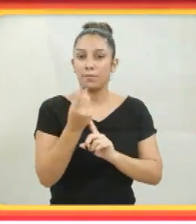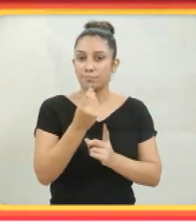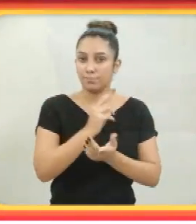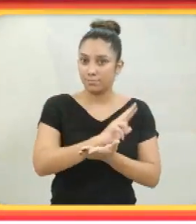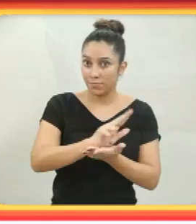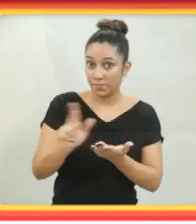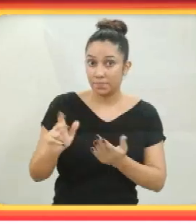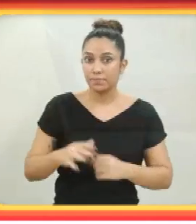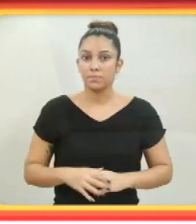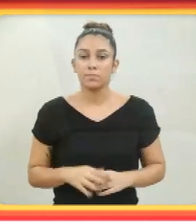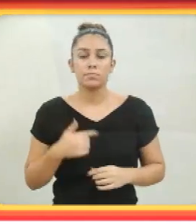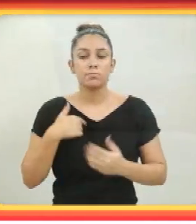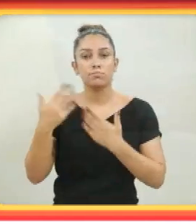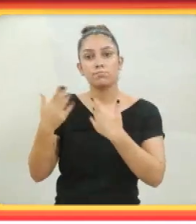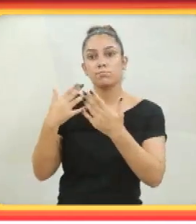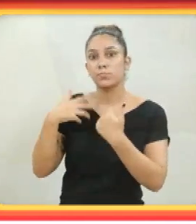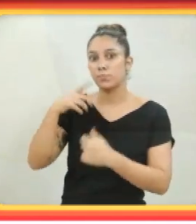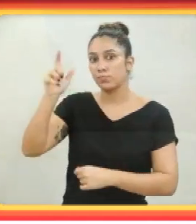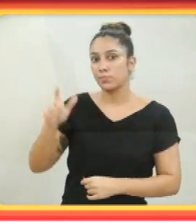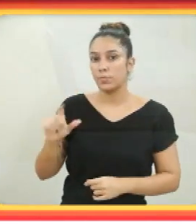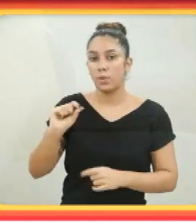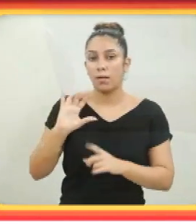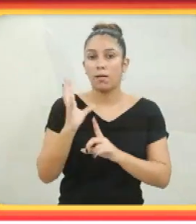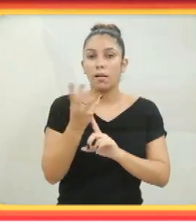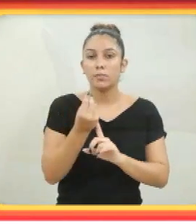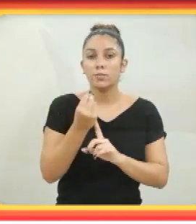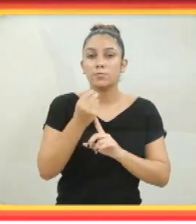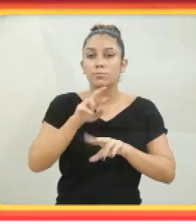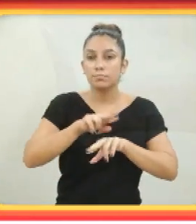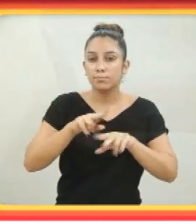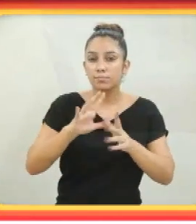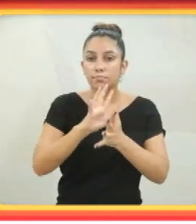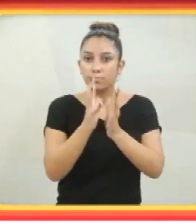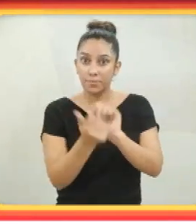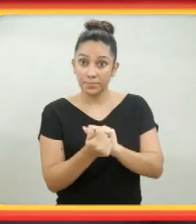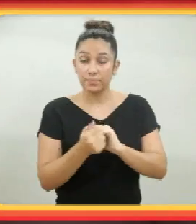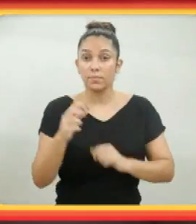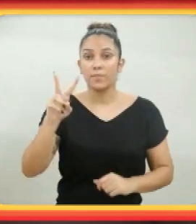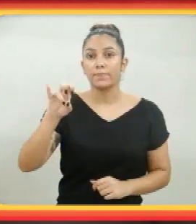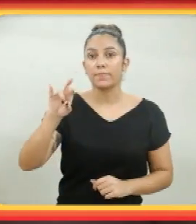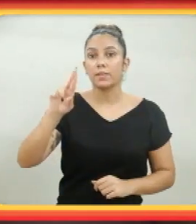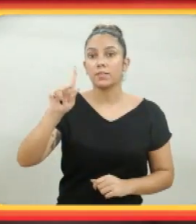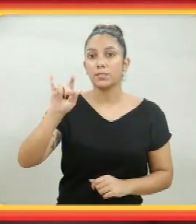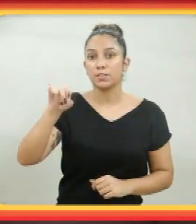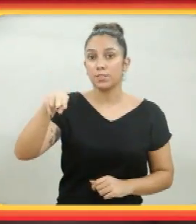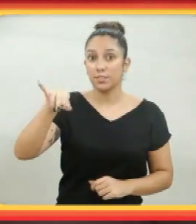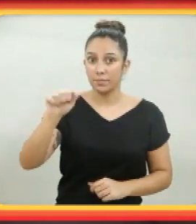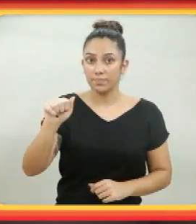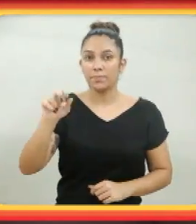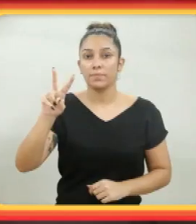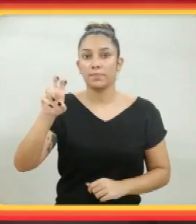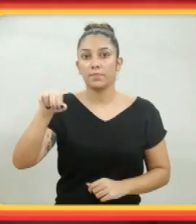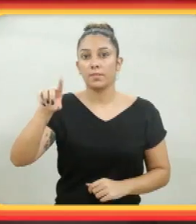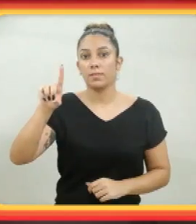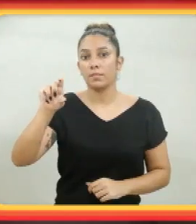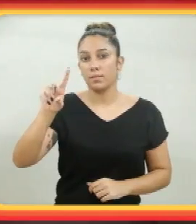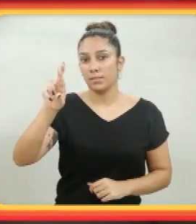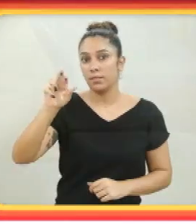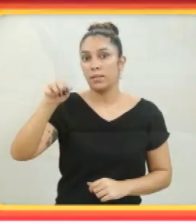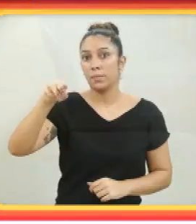série Atividades Artísticas, vou conversar com uma artista plástica, Virgínia Vendramini, que é